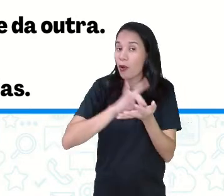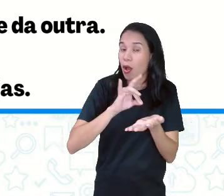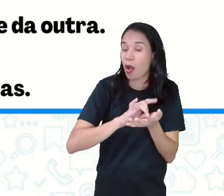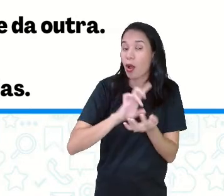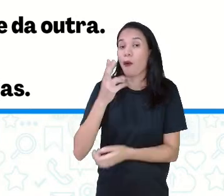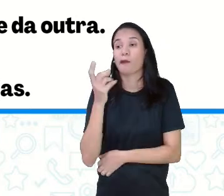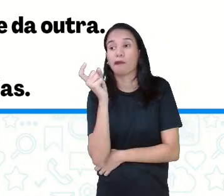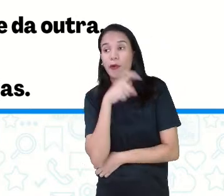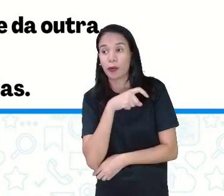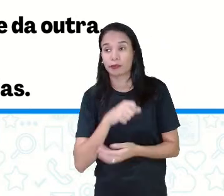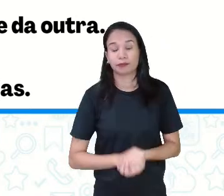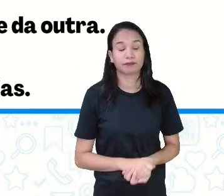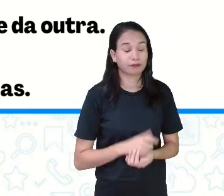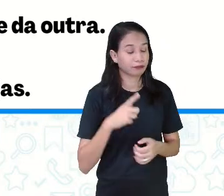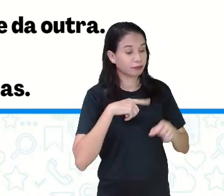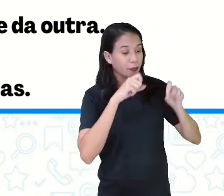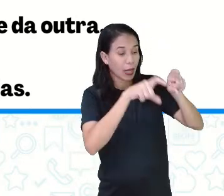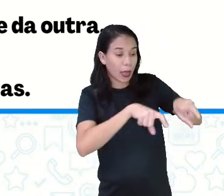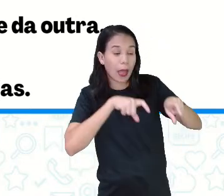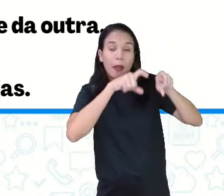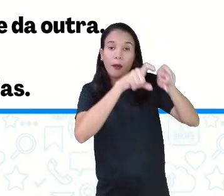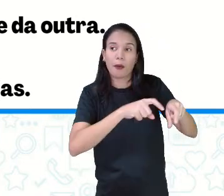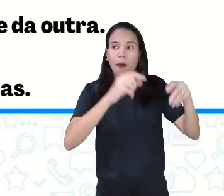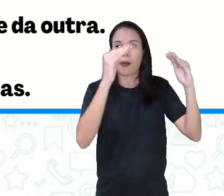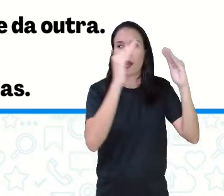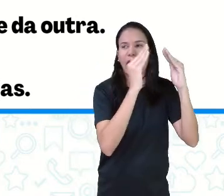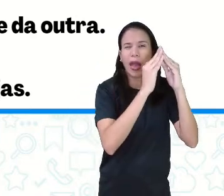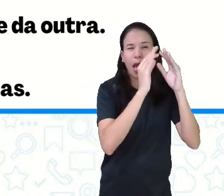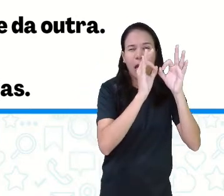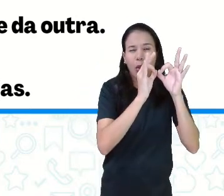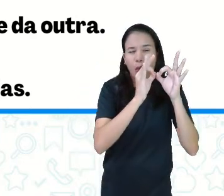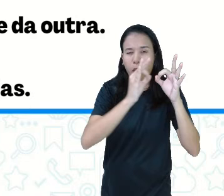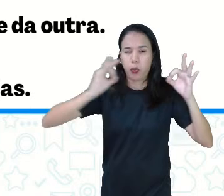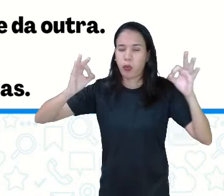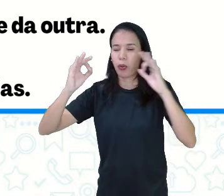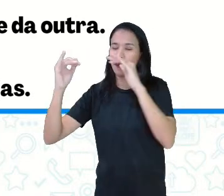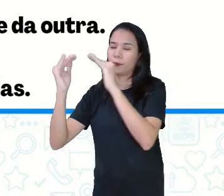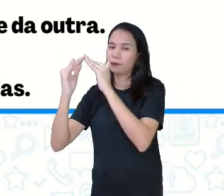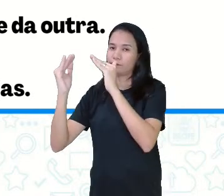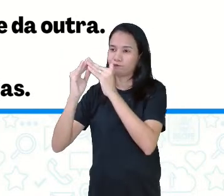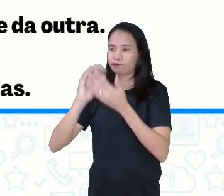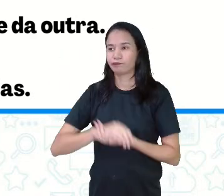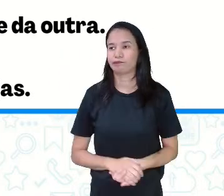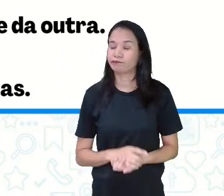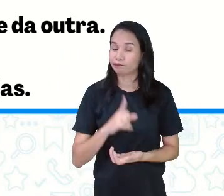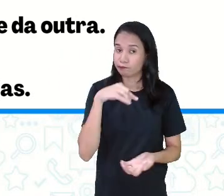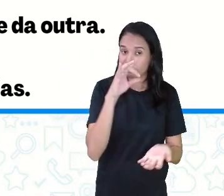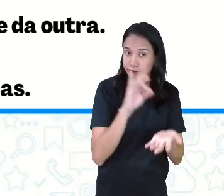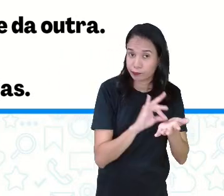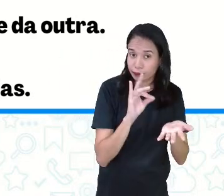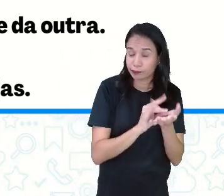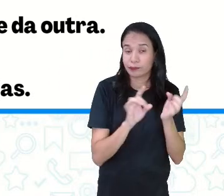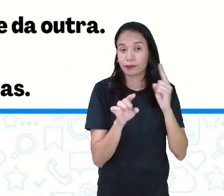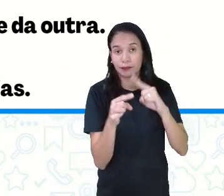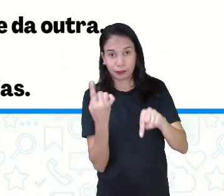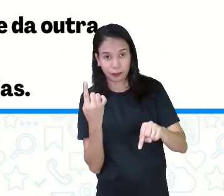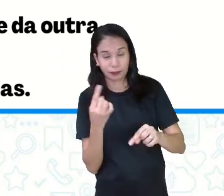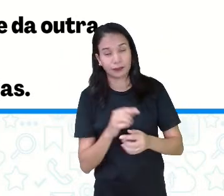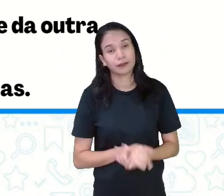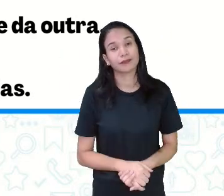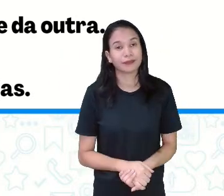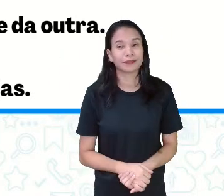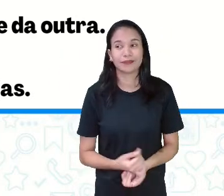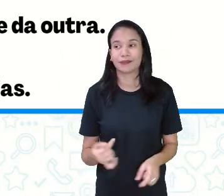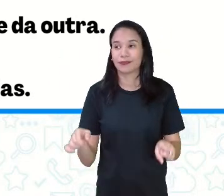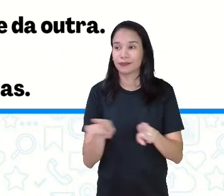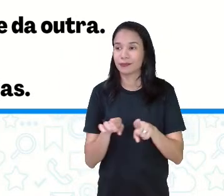ou falso? Na zona rural, uma casa fica distante da outra. Será que isso é verdadeiro ou é falso?